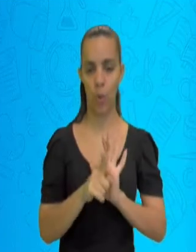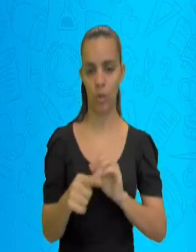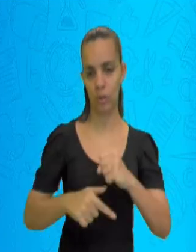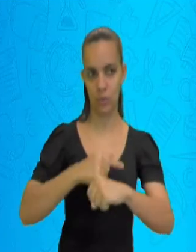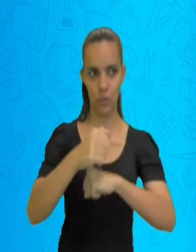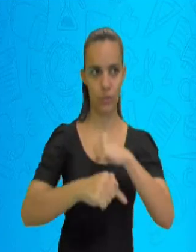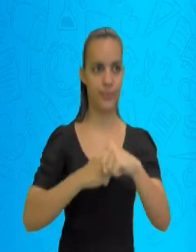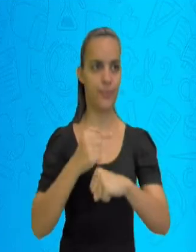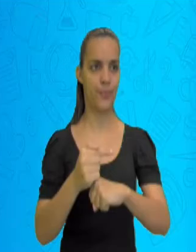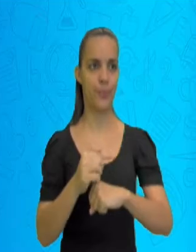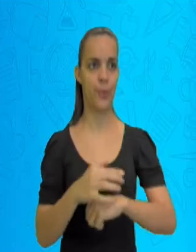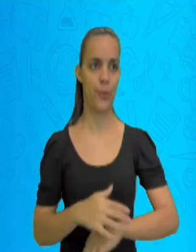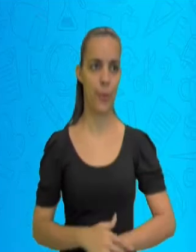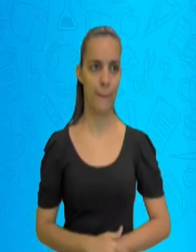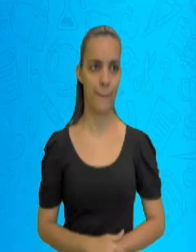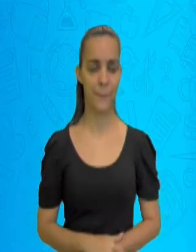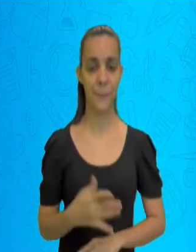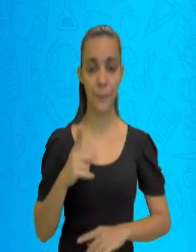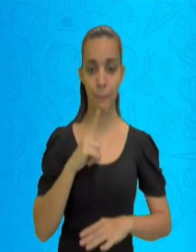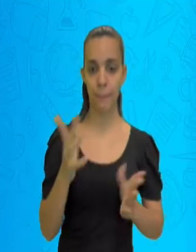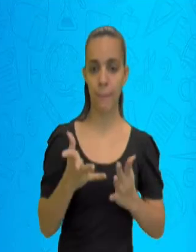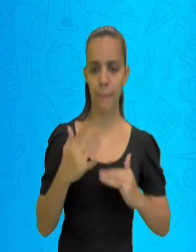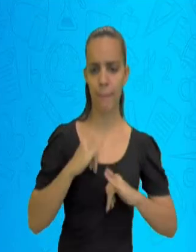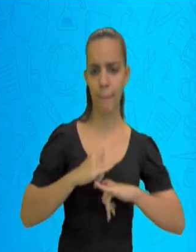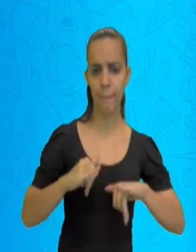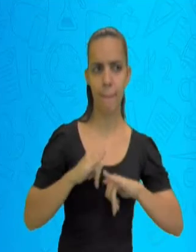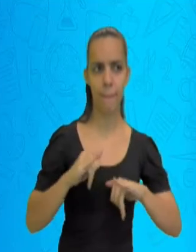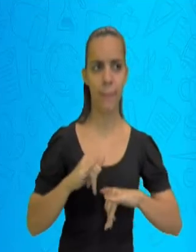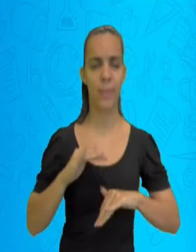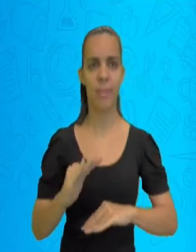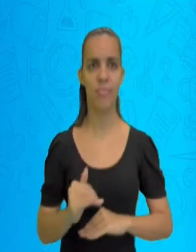não tinha esta informação clara.